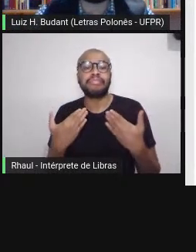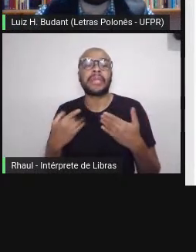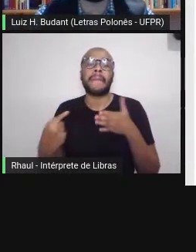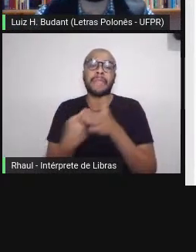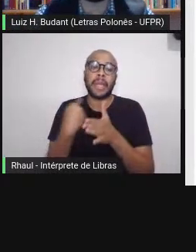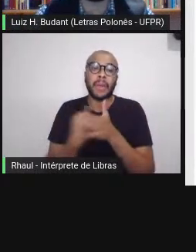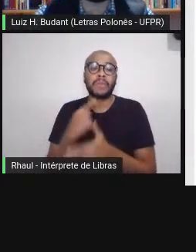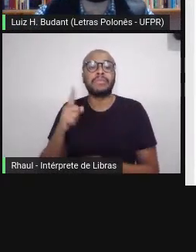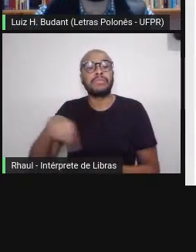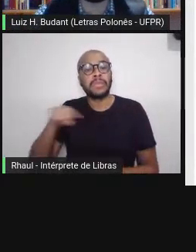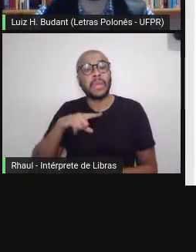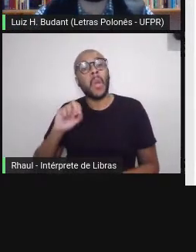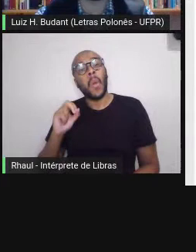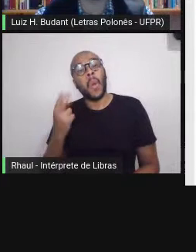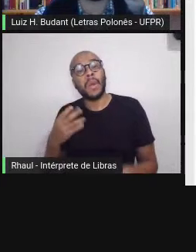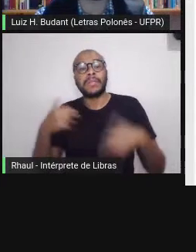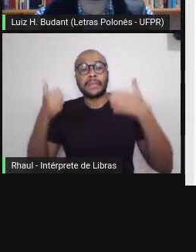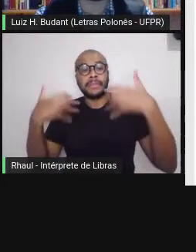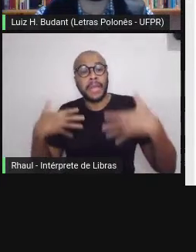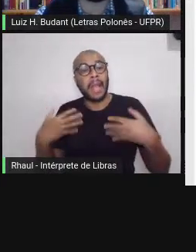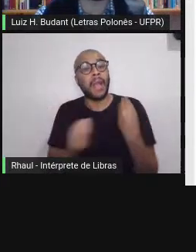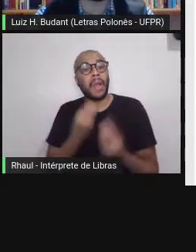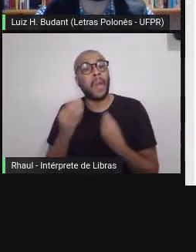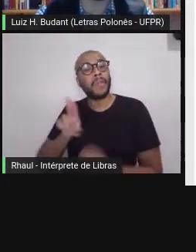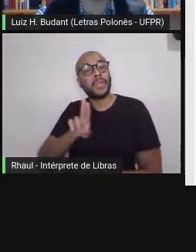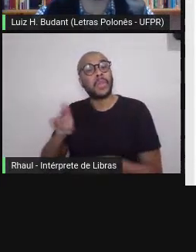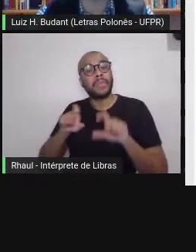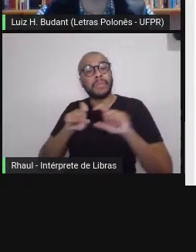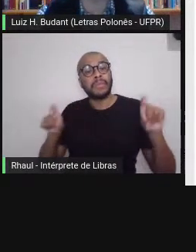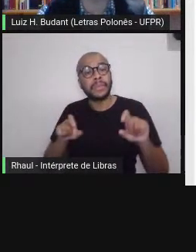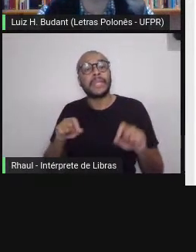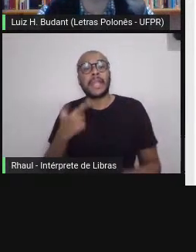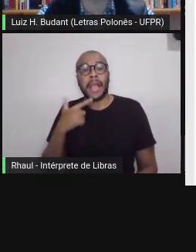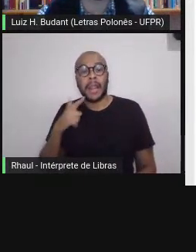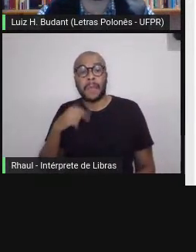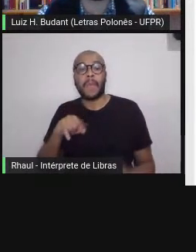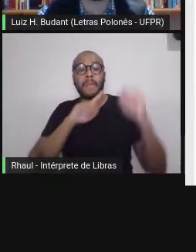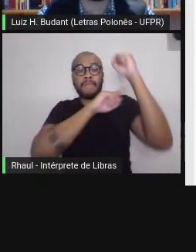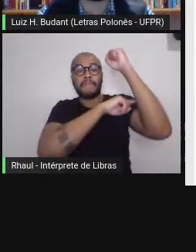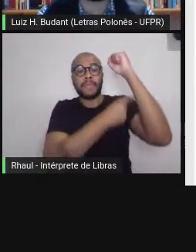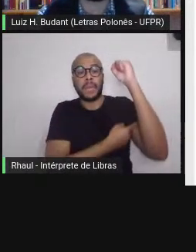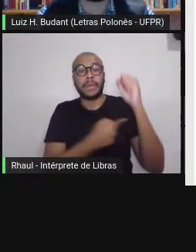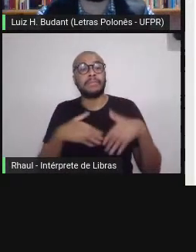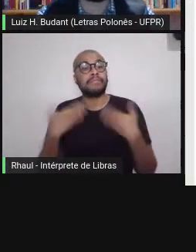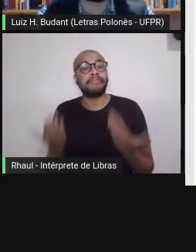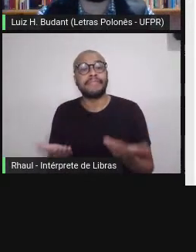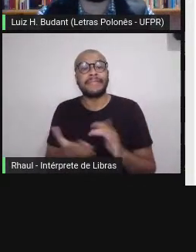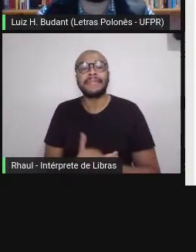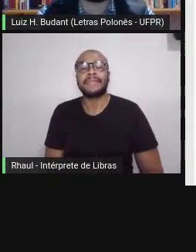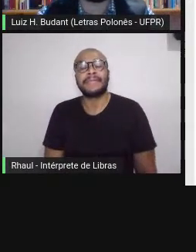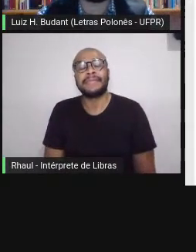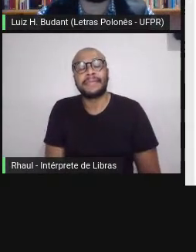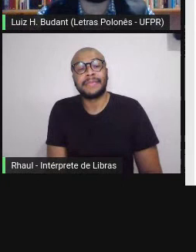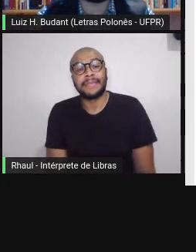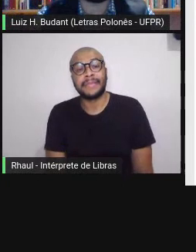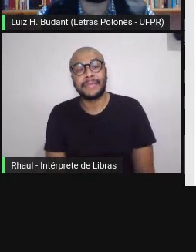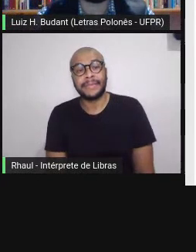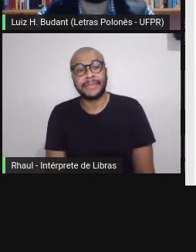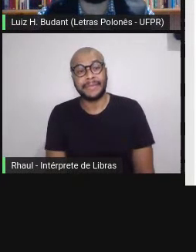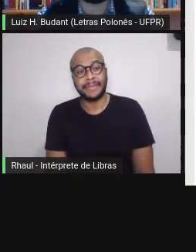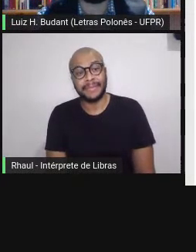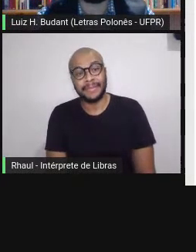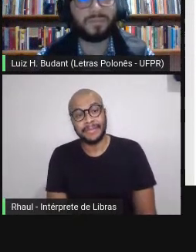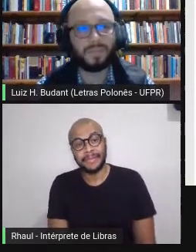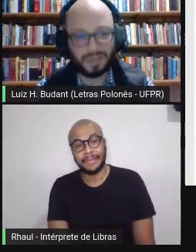nós falamos sobre a declinação dos nomes e sobrenomes na língua polonesa? Bardziej pytanie do pani